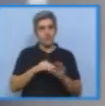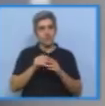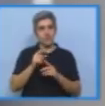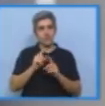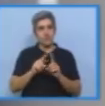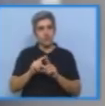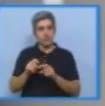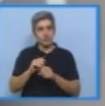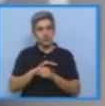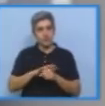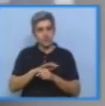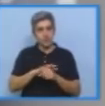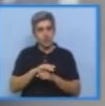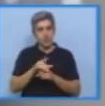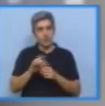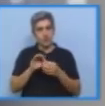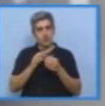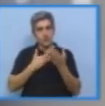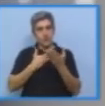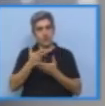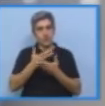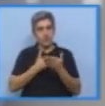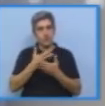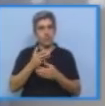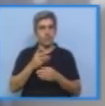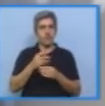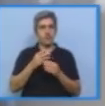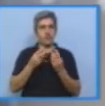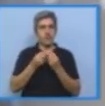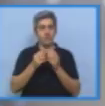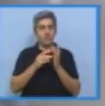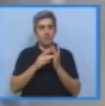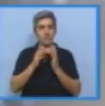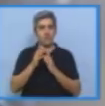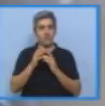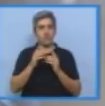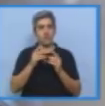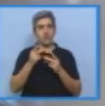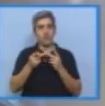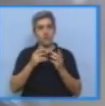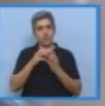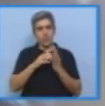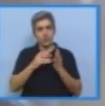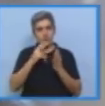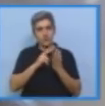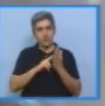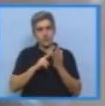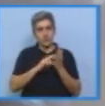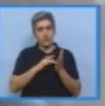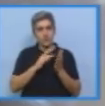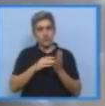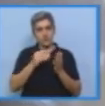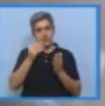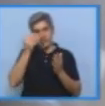diferentes circunstâncias, nesse relacionamento com Jesus. Passamos à análise do texto da primeira leitura, do livro da Sabedoria,